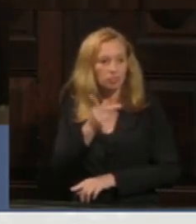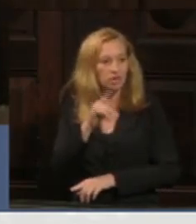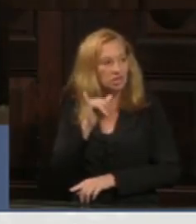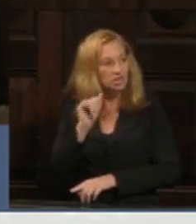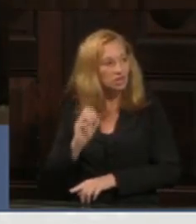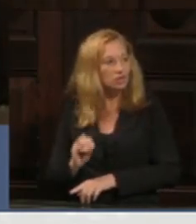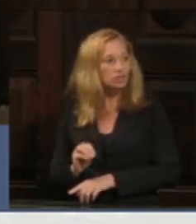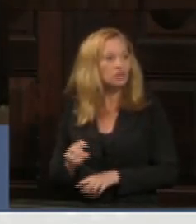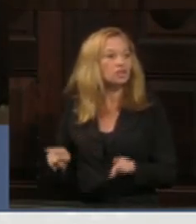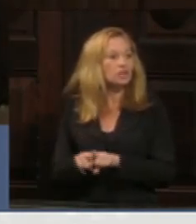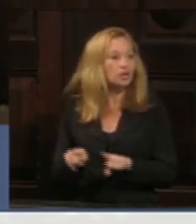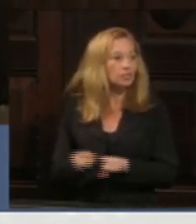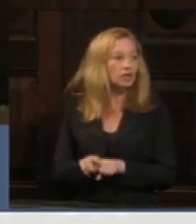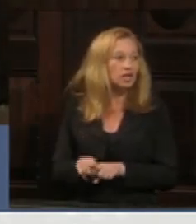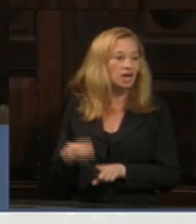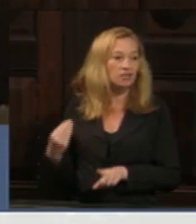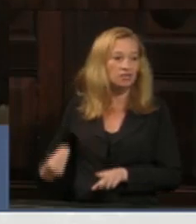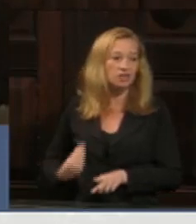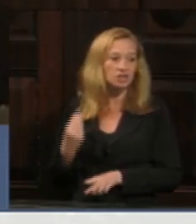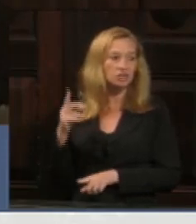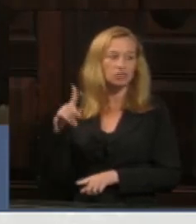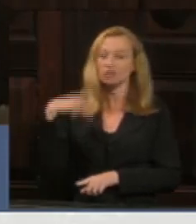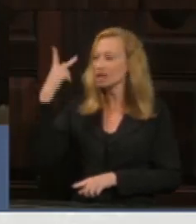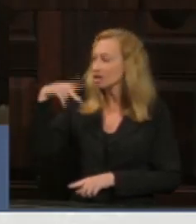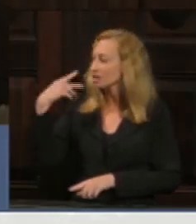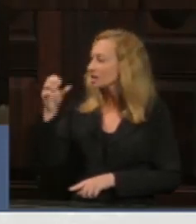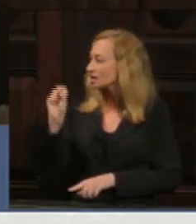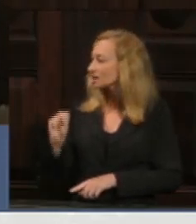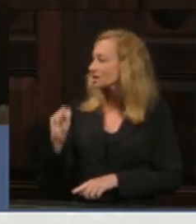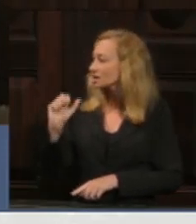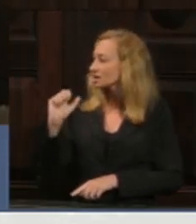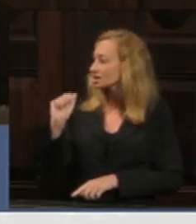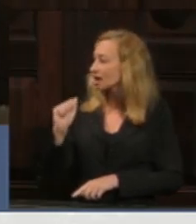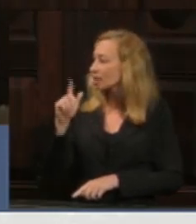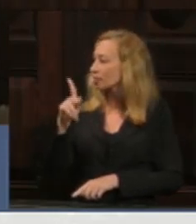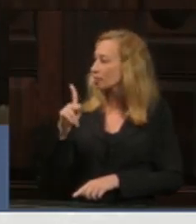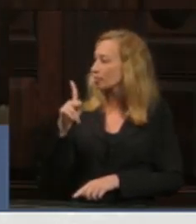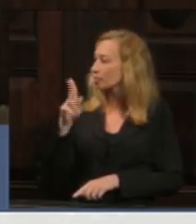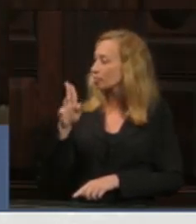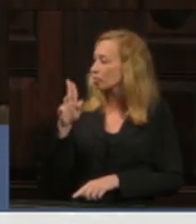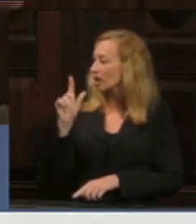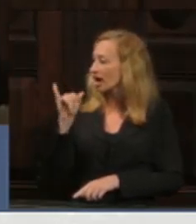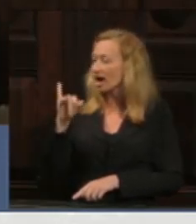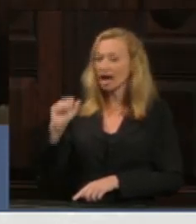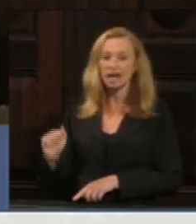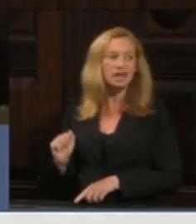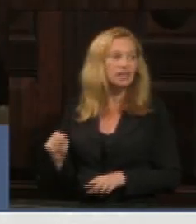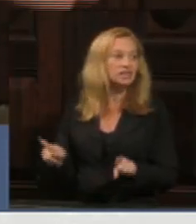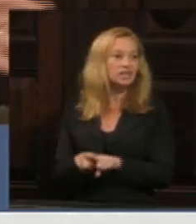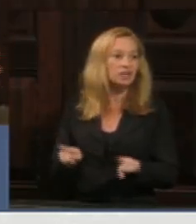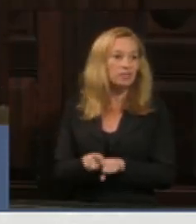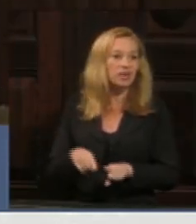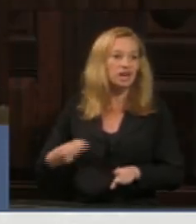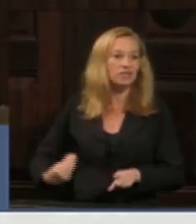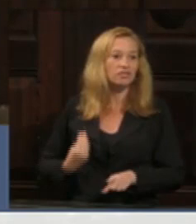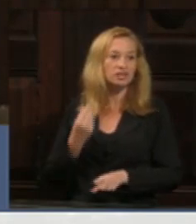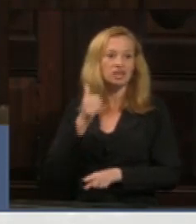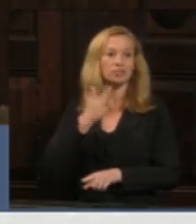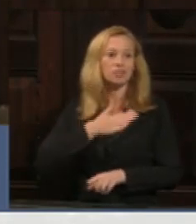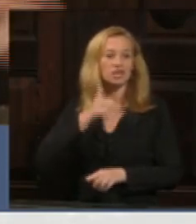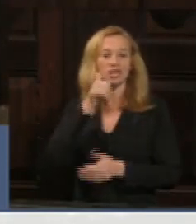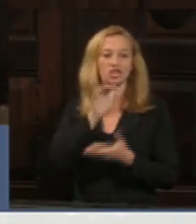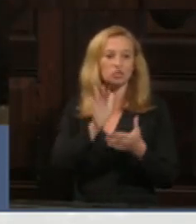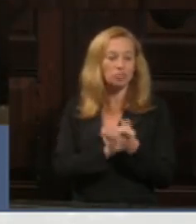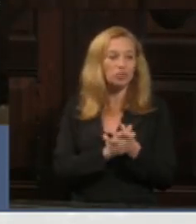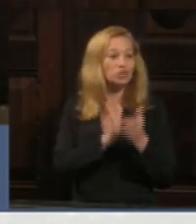a presença do vereador de Sapucaia, nosso amigo Nega, a presença da minha esposa, que está aqui também hoje,